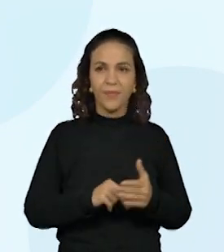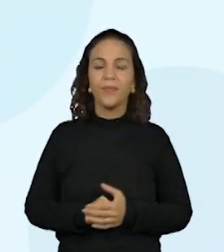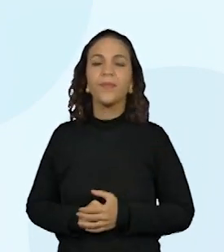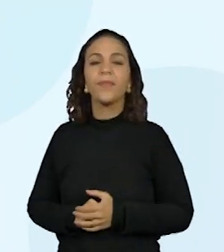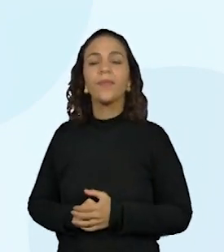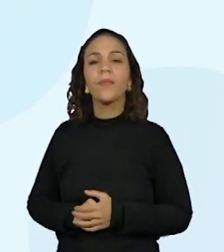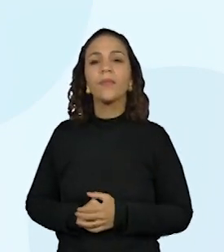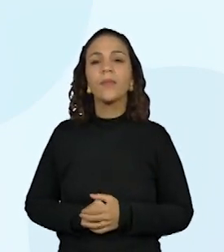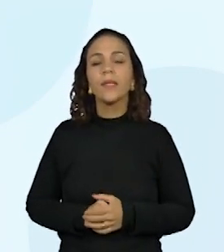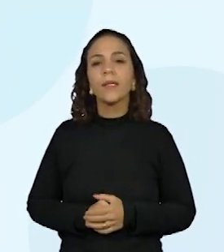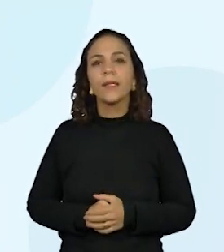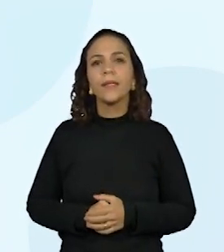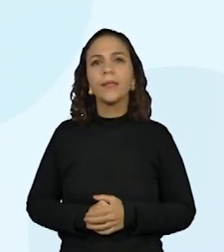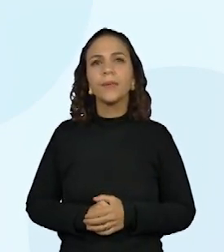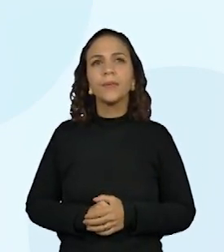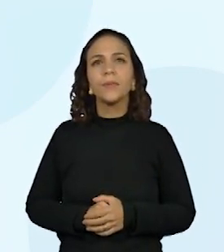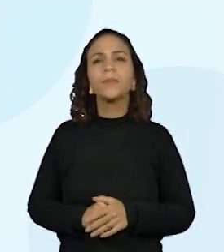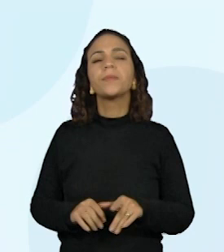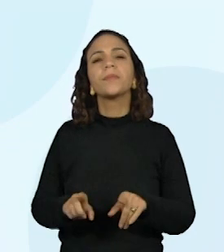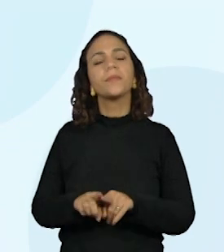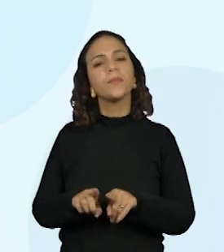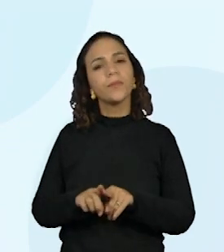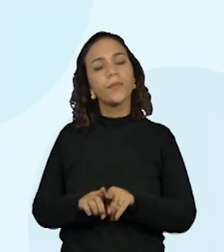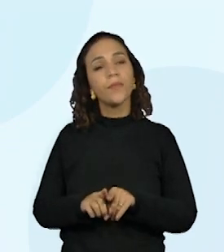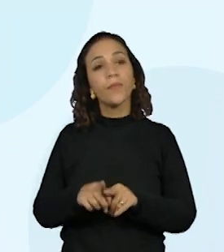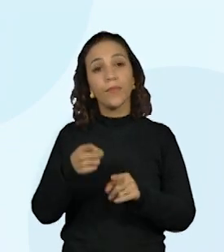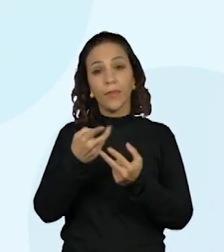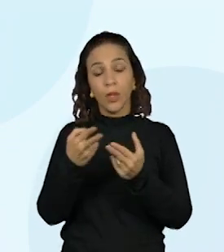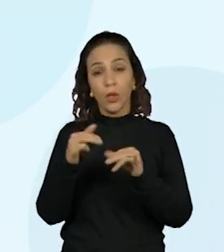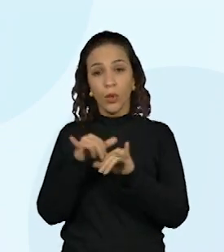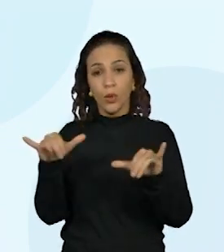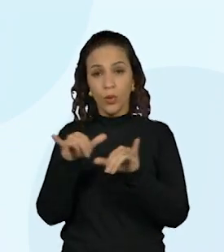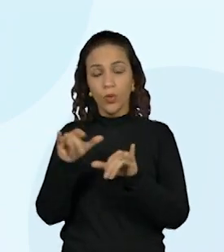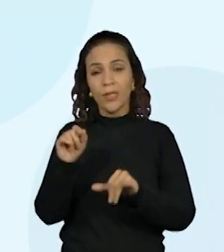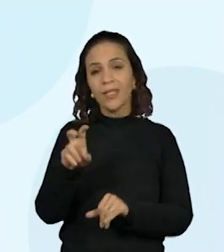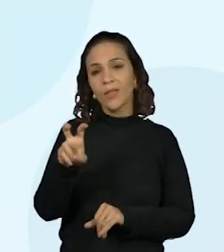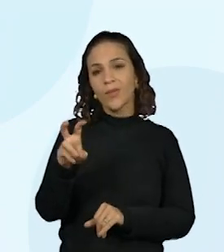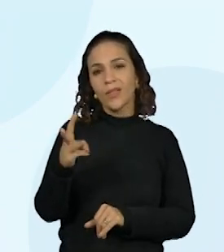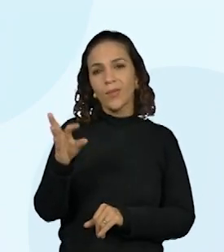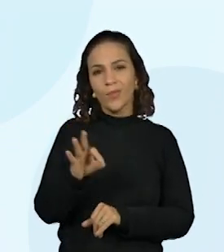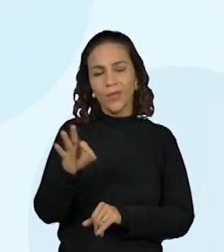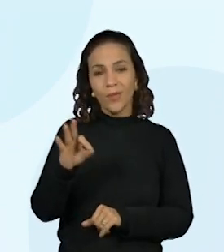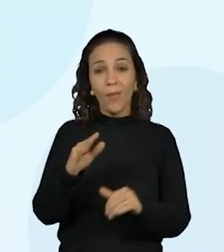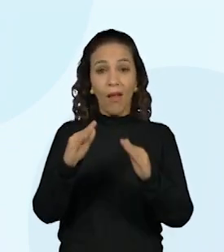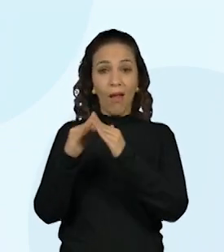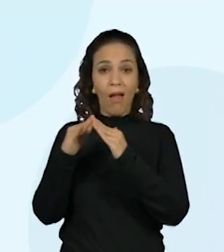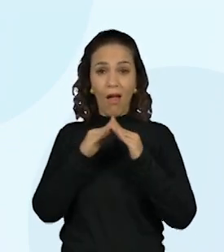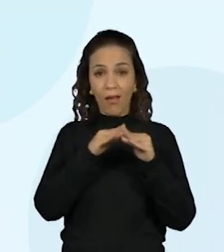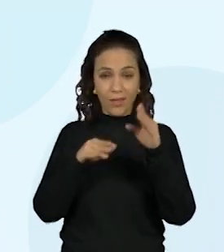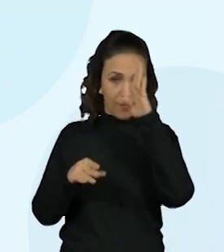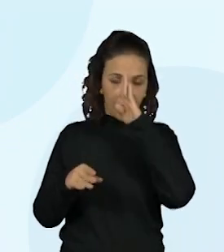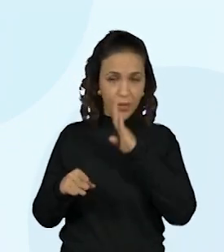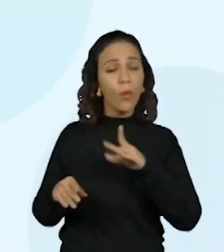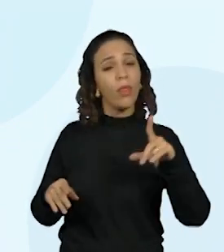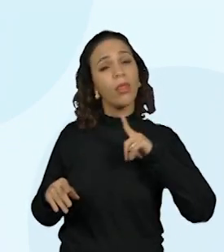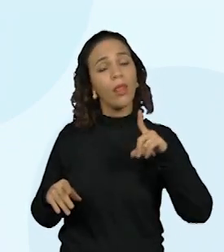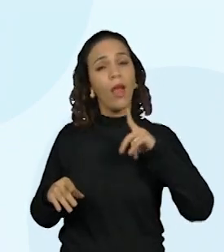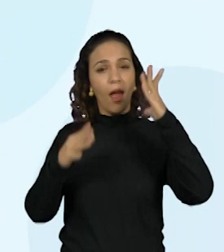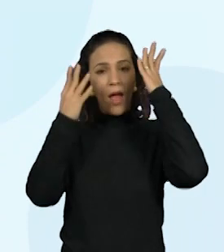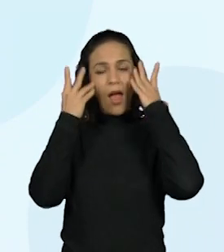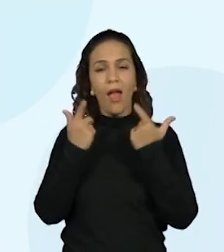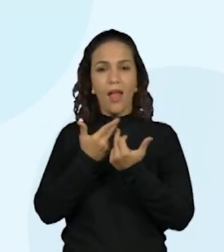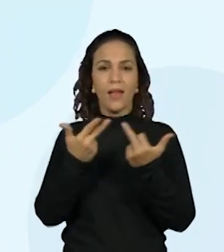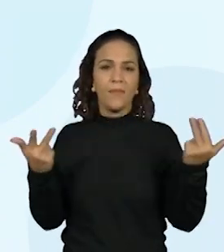tivemos a notícia sobre os 53% das casas brasileiras com animais de